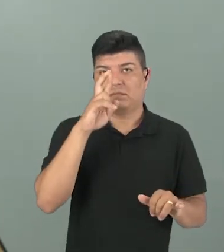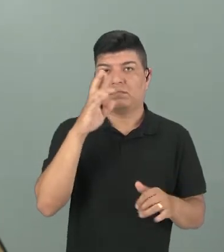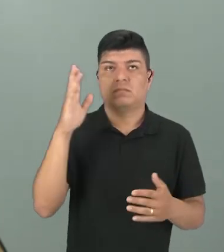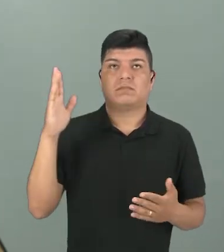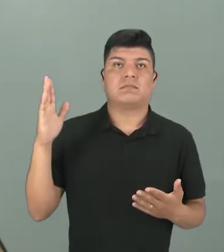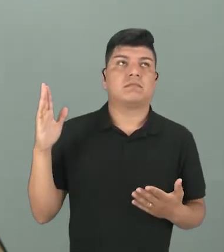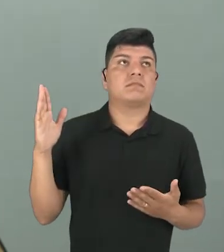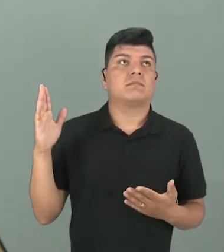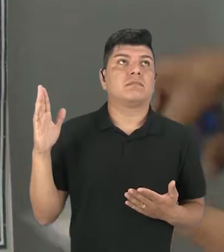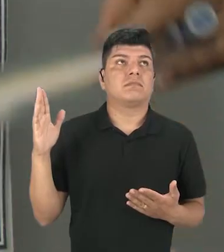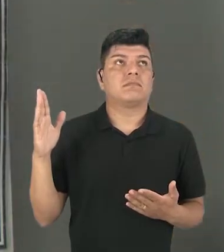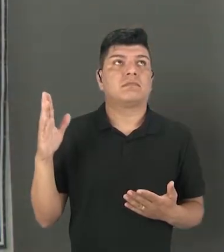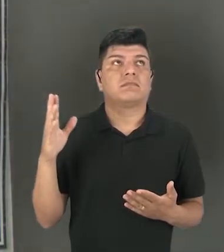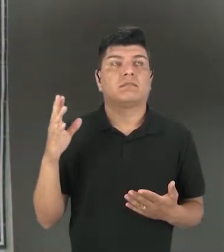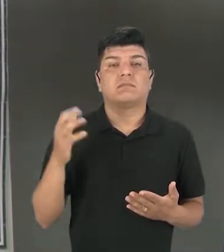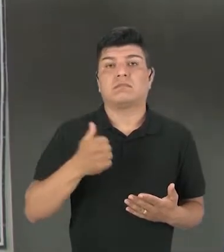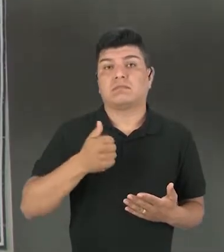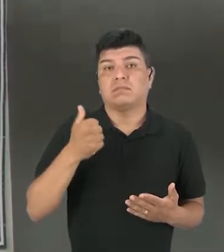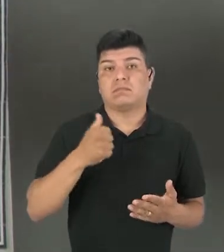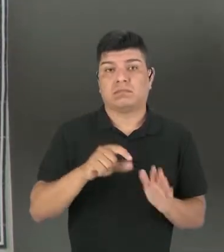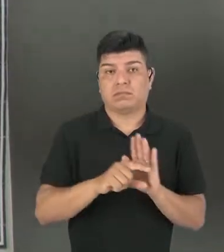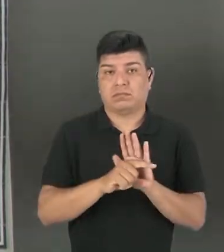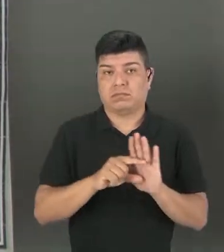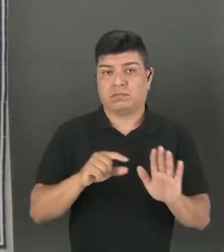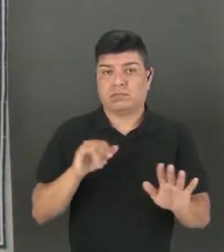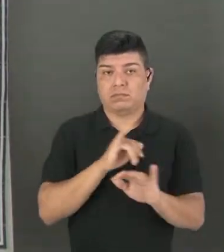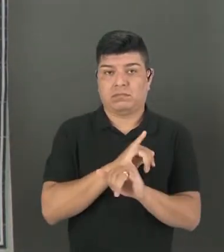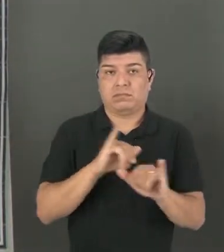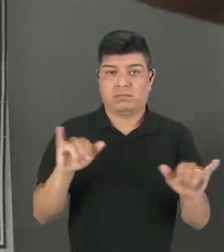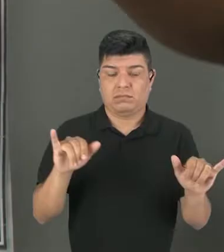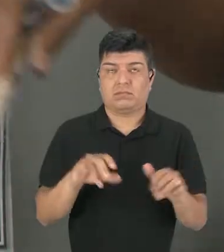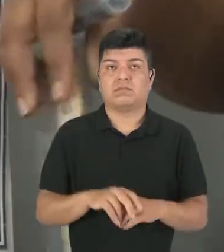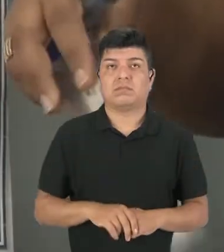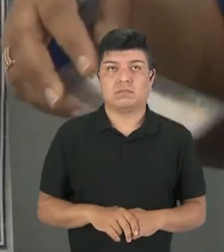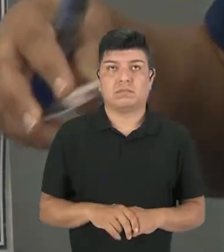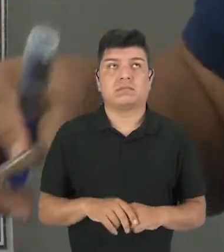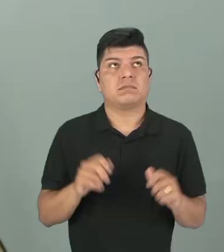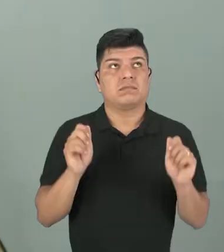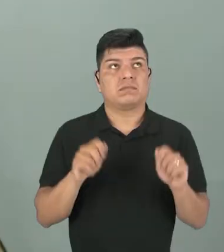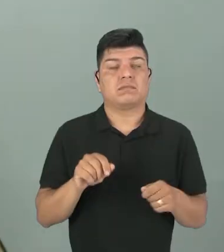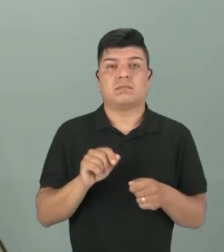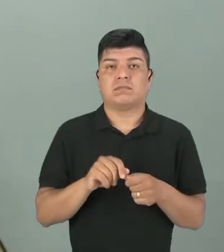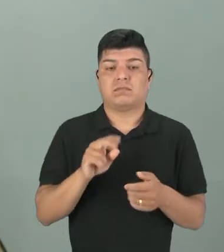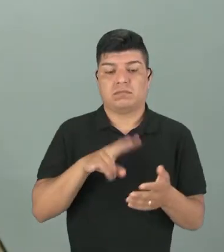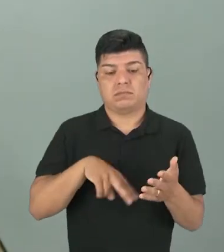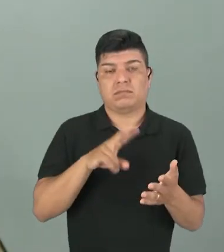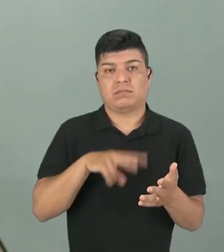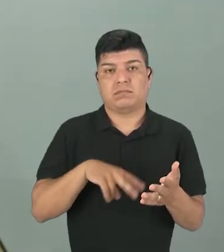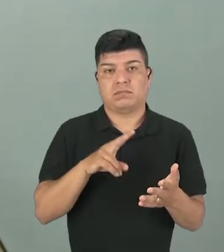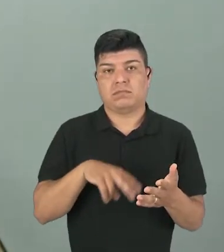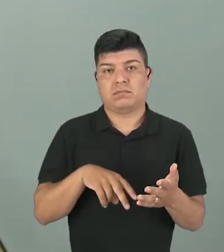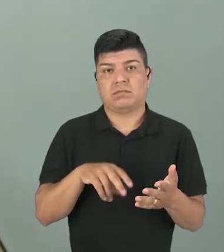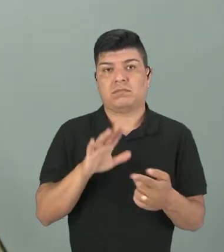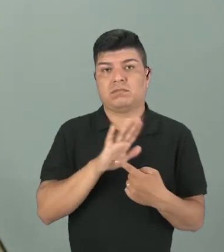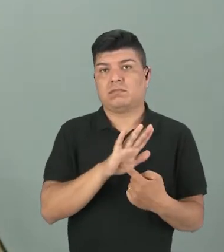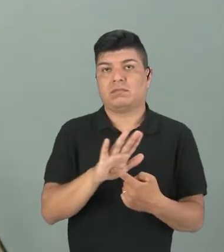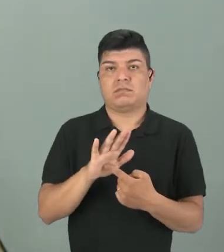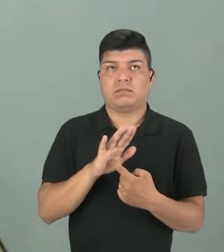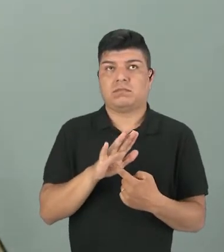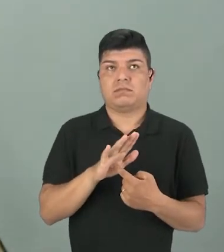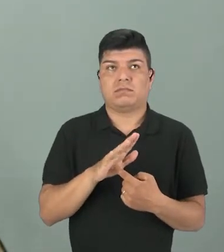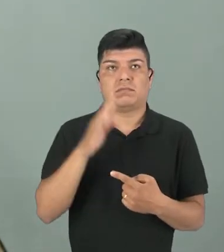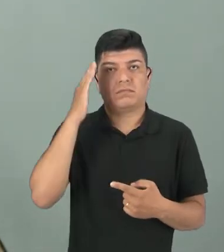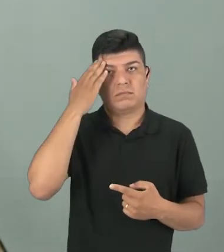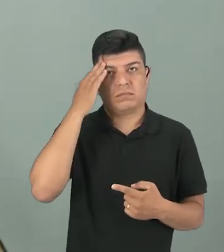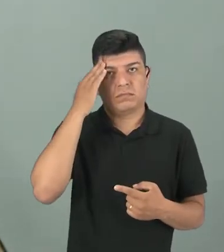aqui, bem no primeiro parágrafo da notícia, e aí nós podemos fazer a leitura para fazer uma marcação, para